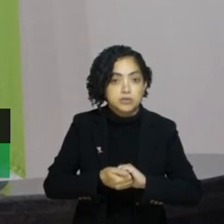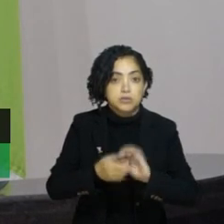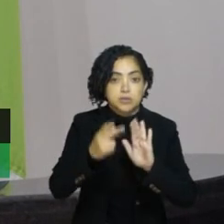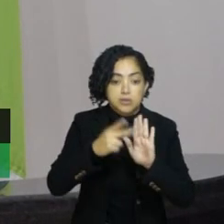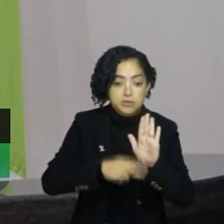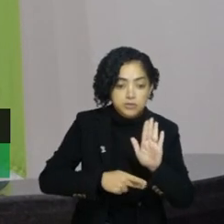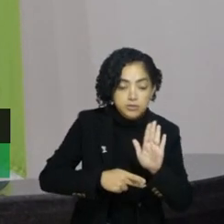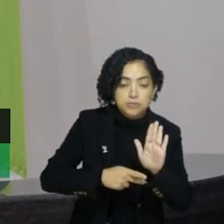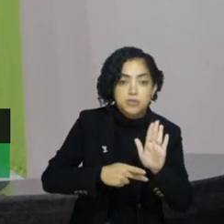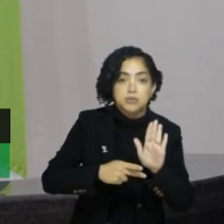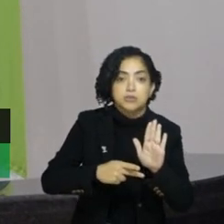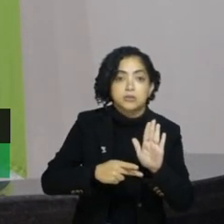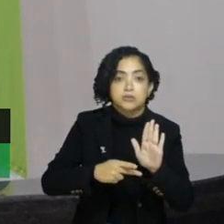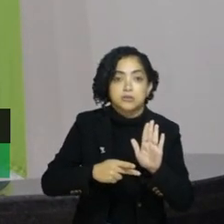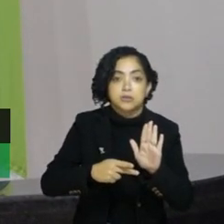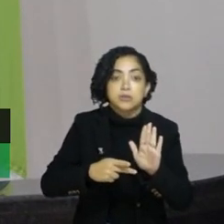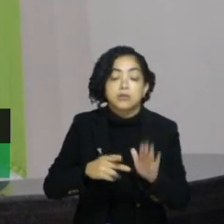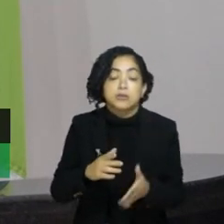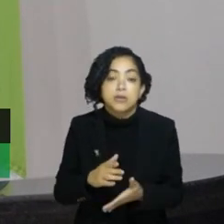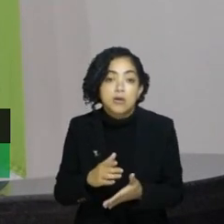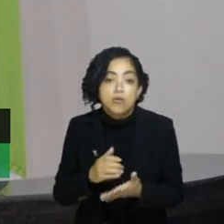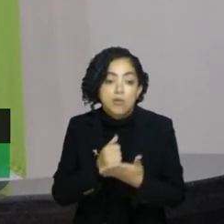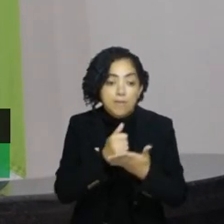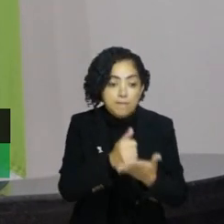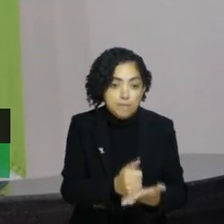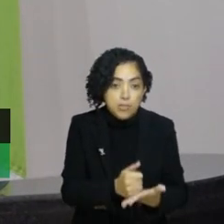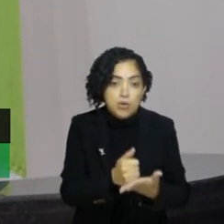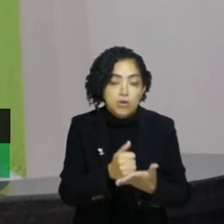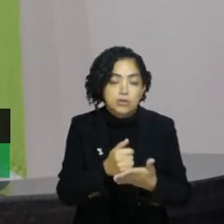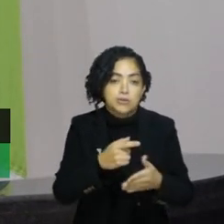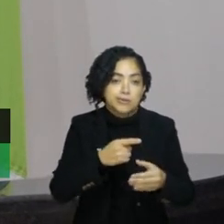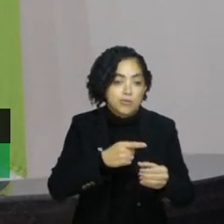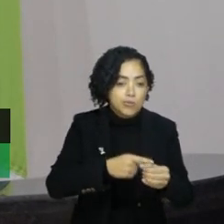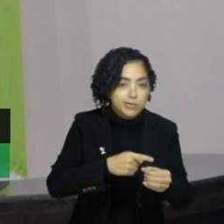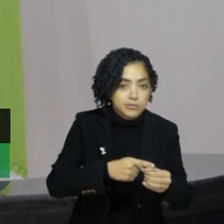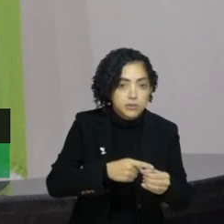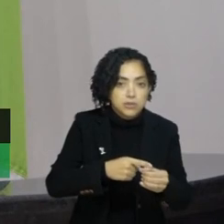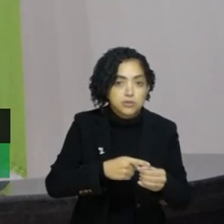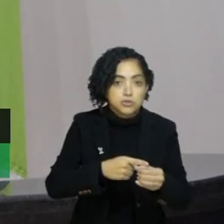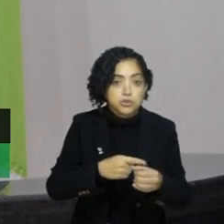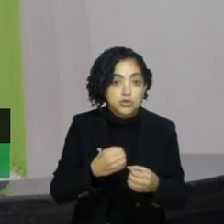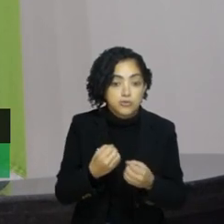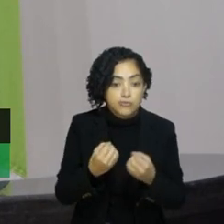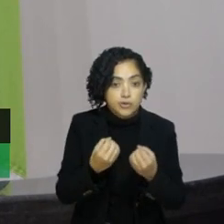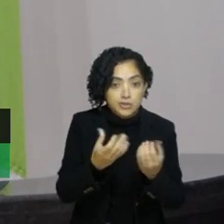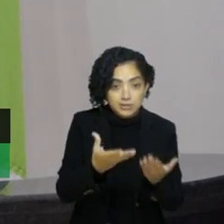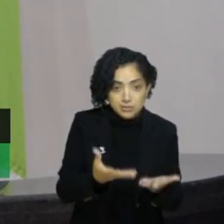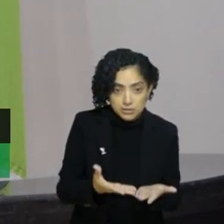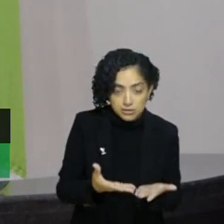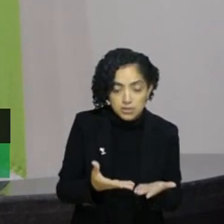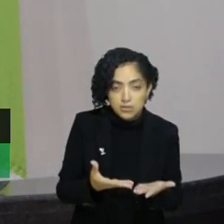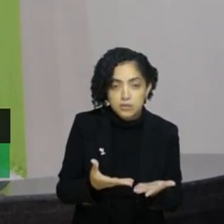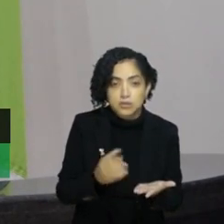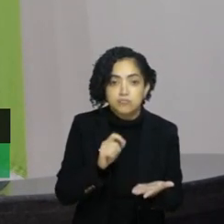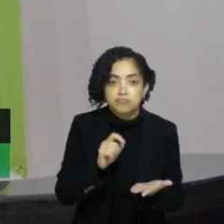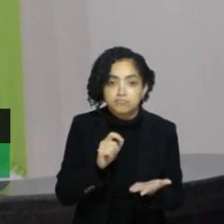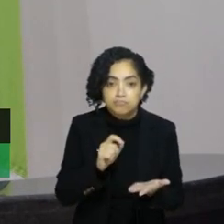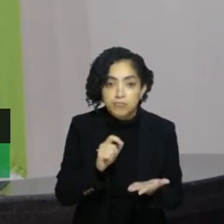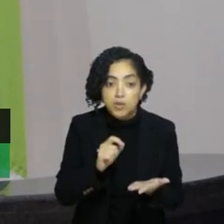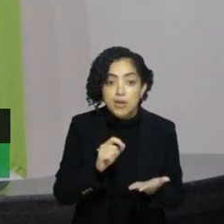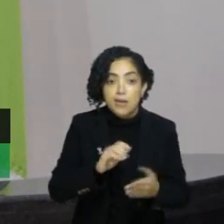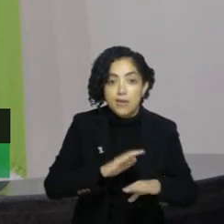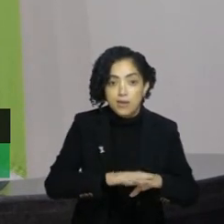Adote uma Cidade, foi entregue para que a deputada... esse grande projeto foi entregue para que a Defesa